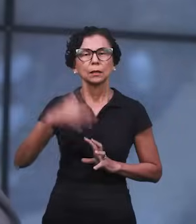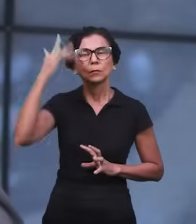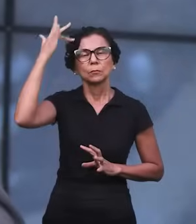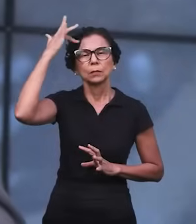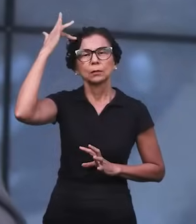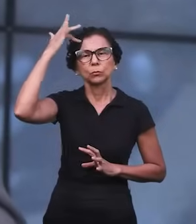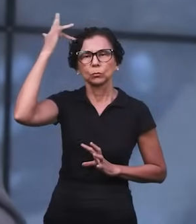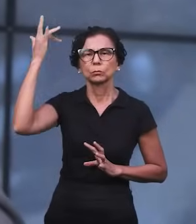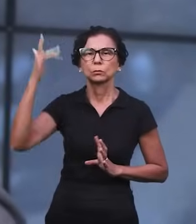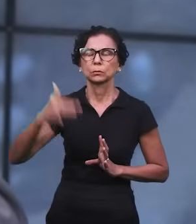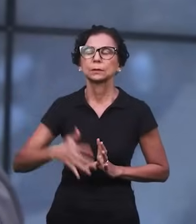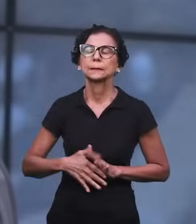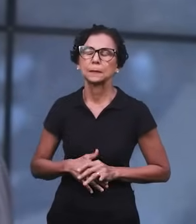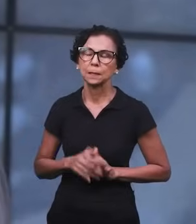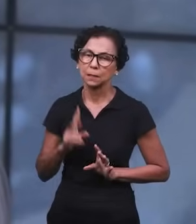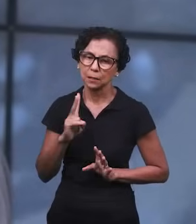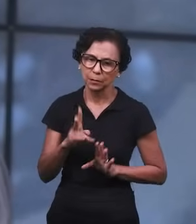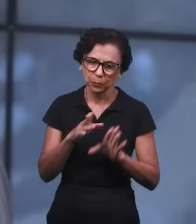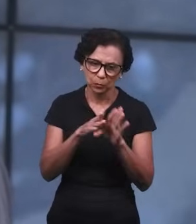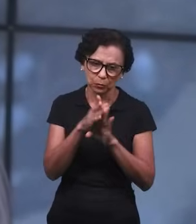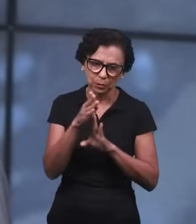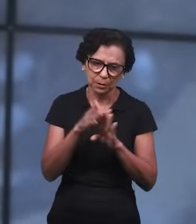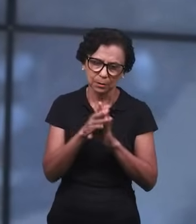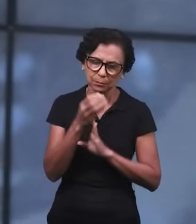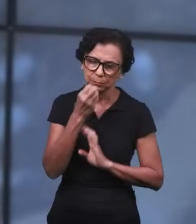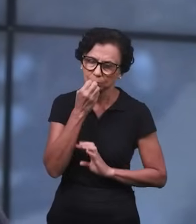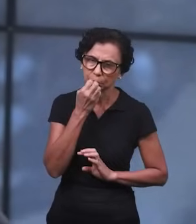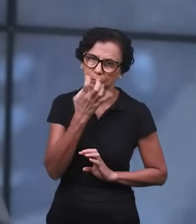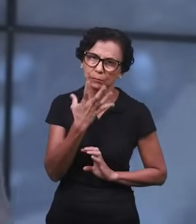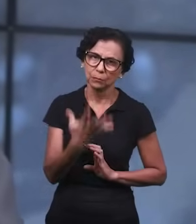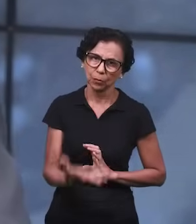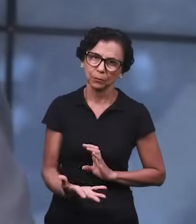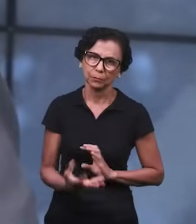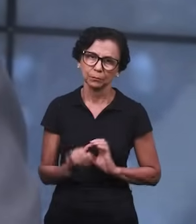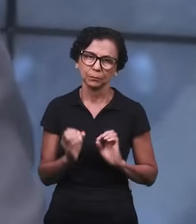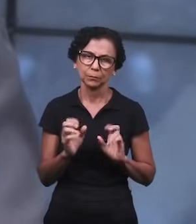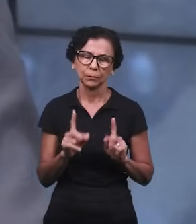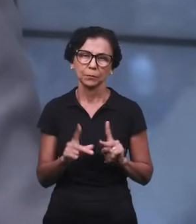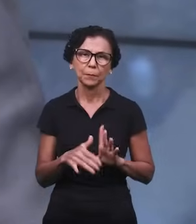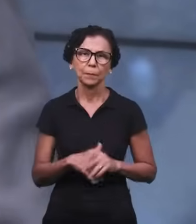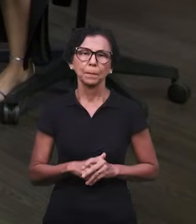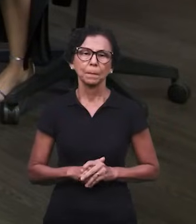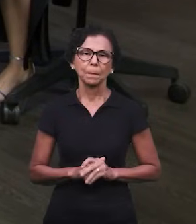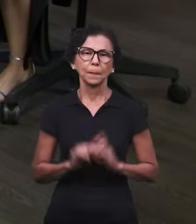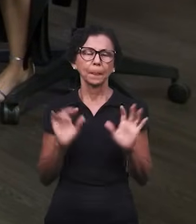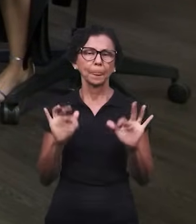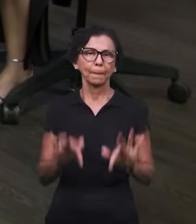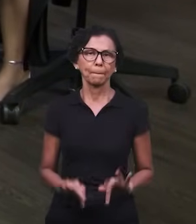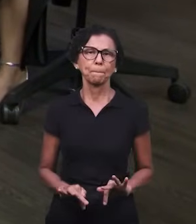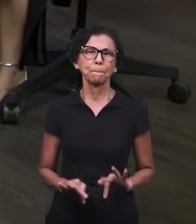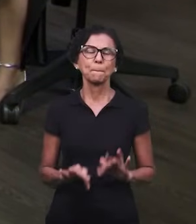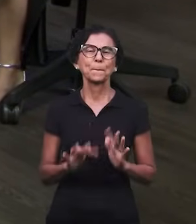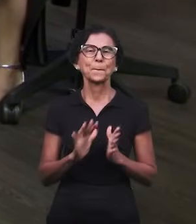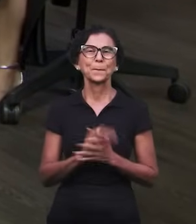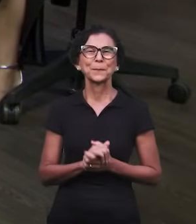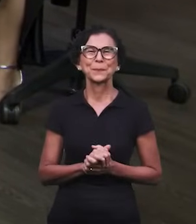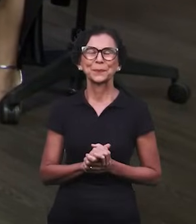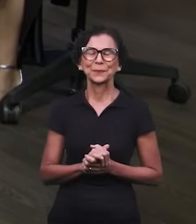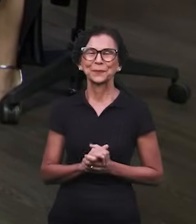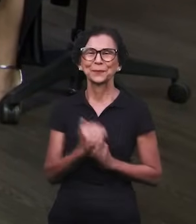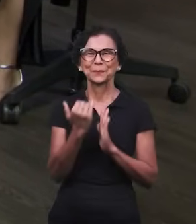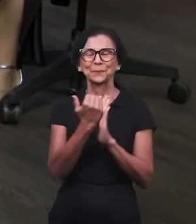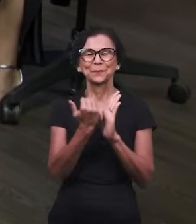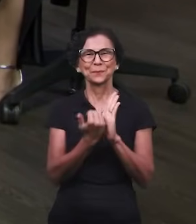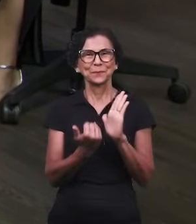mais maduros. Eles têm sempre um conselho muito bom para passar para você, tá bom? Bom, a gente está chegando ao final de mais uma